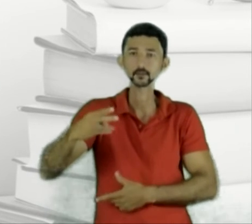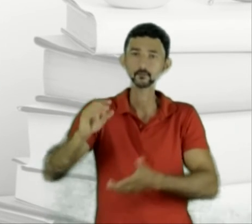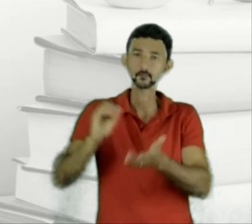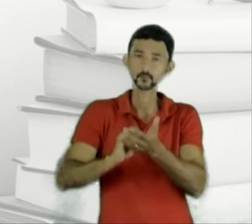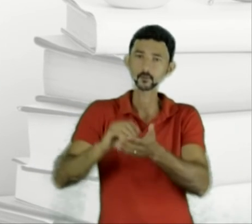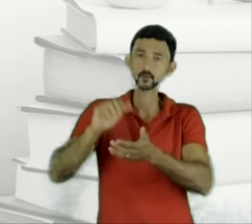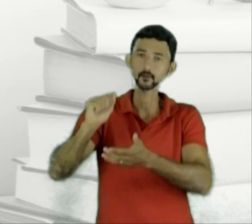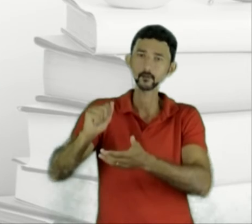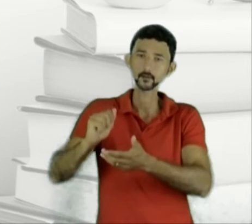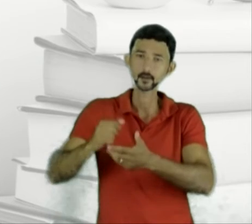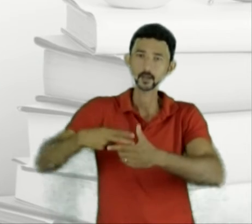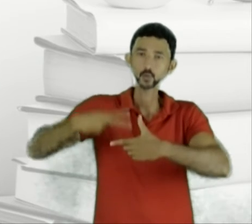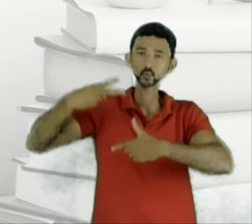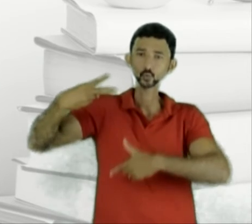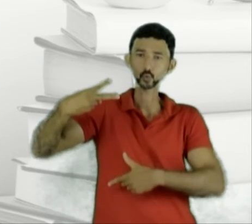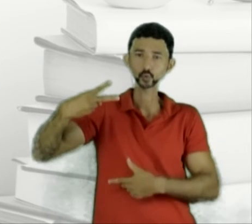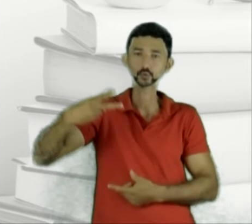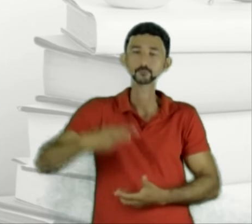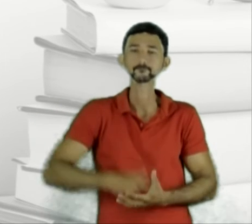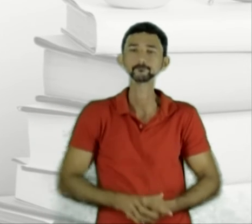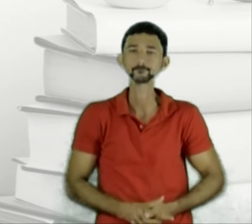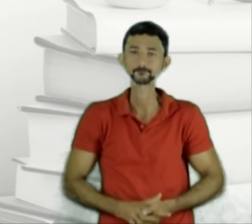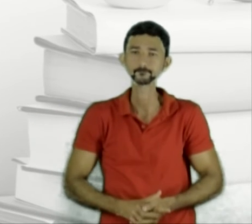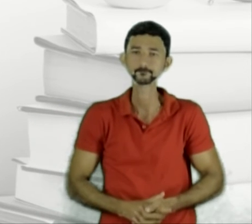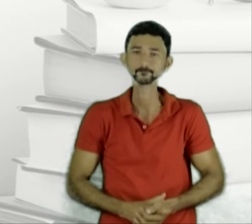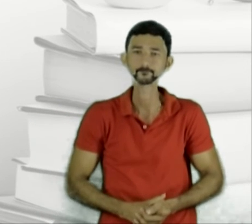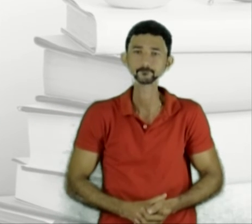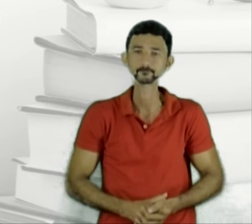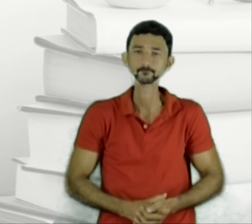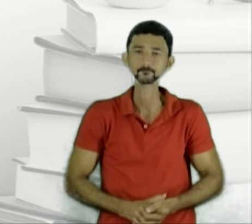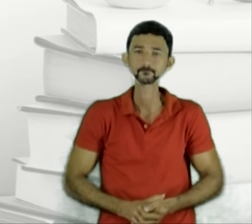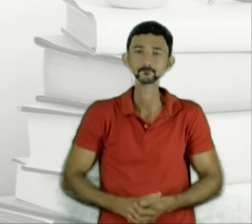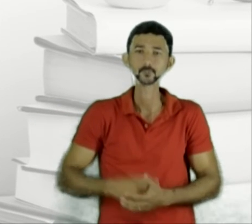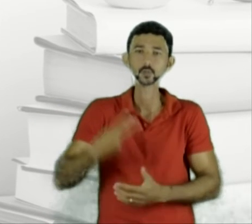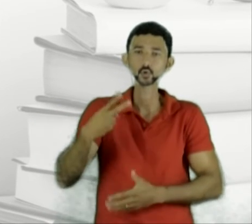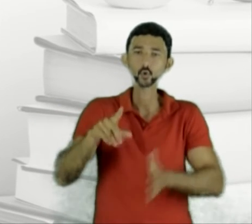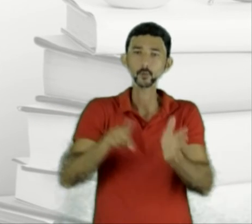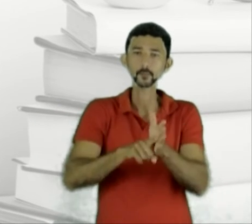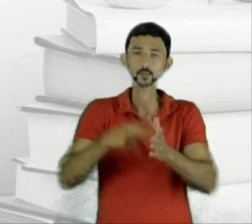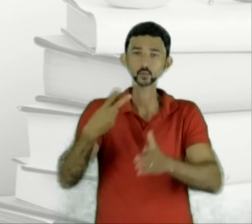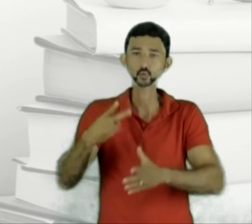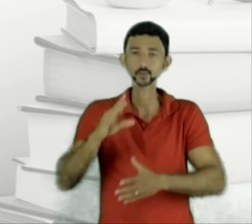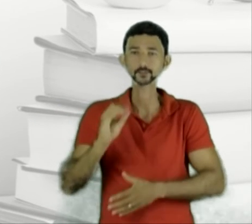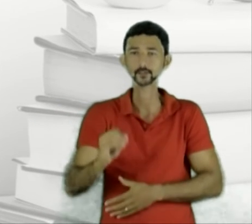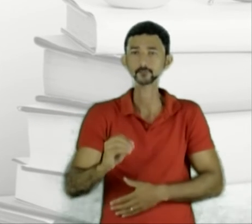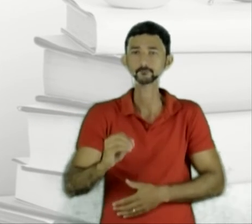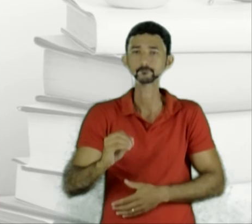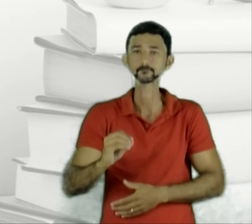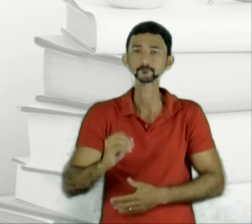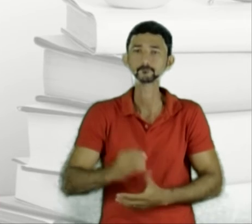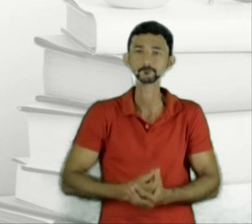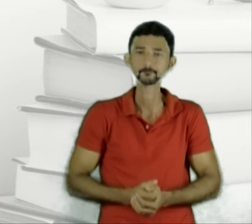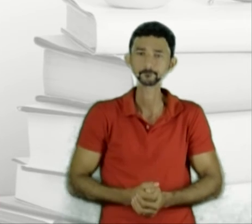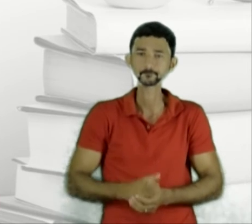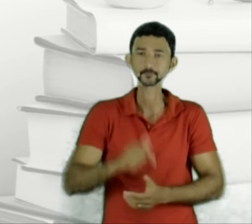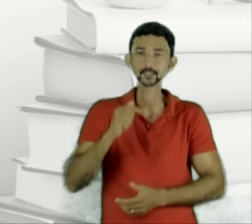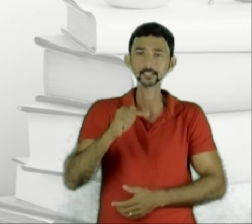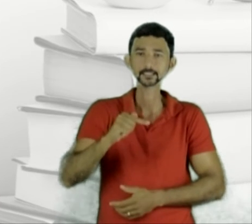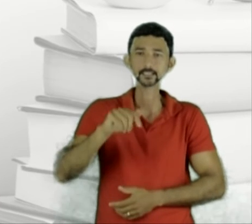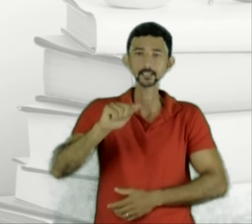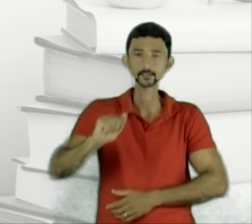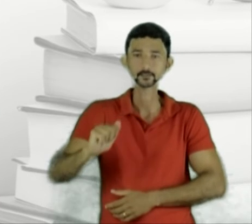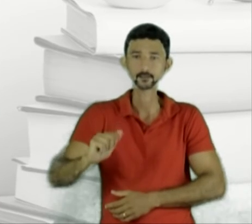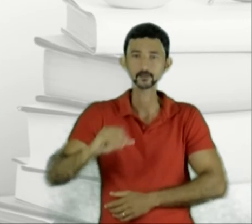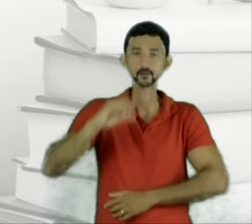a elevado a 2 menos 2. 2 menos 2 dá 0. Vai ficar